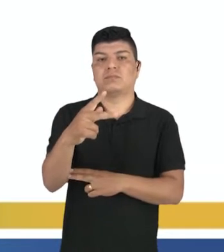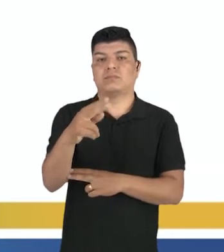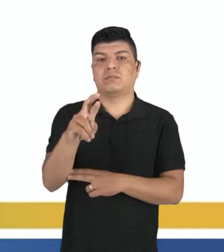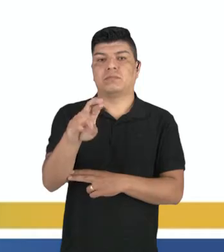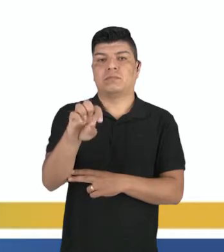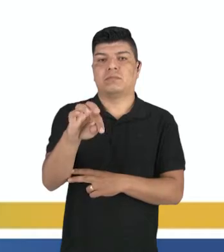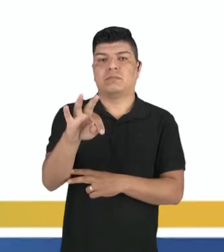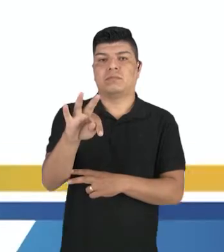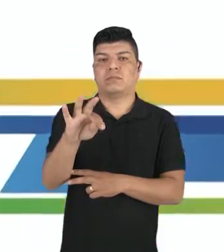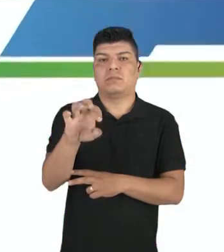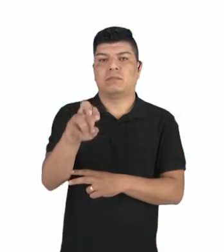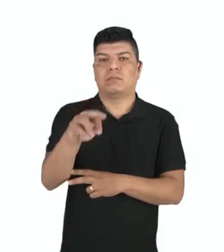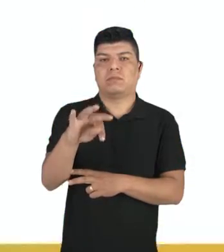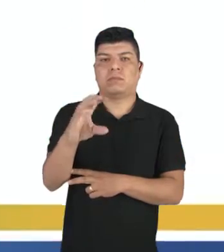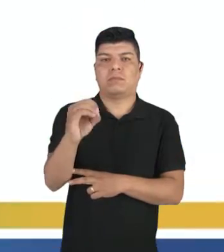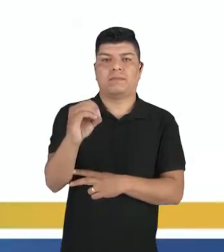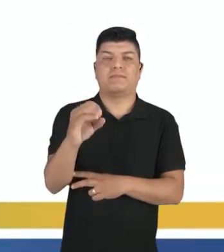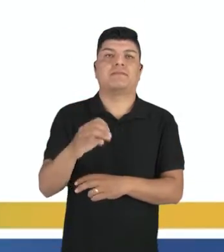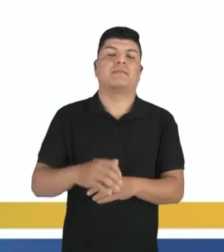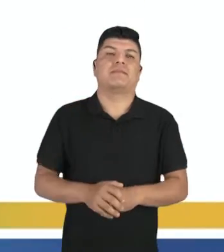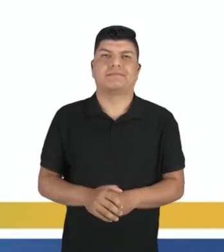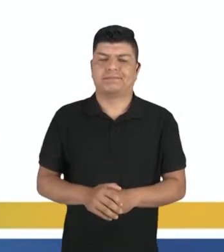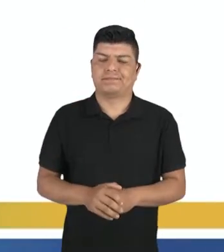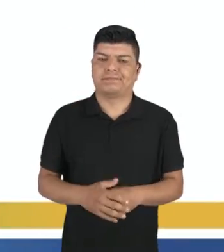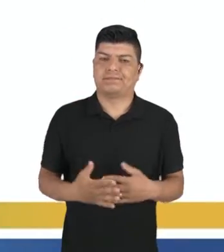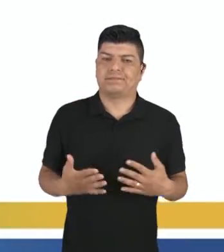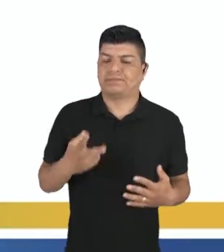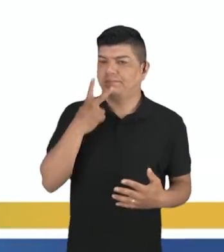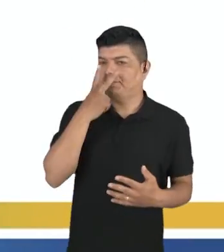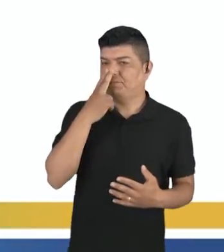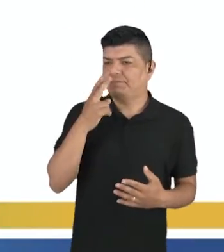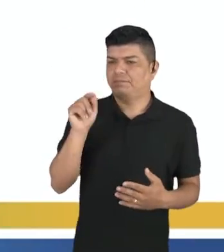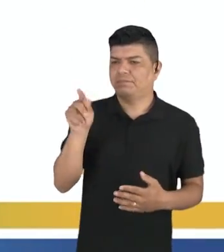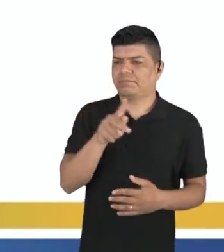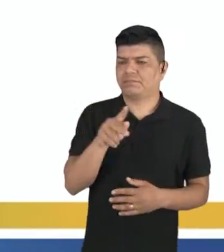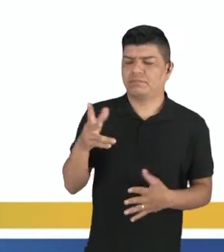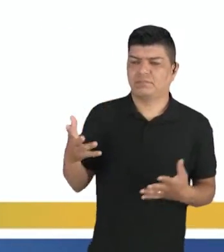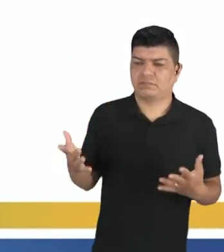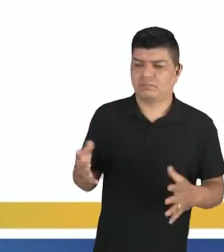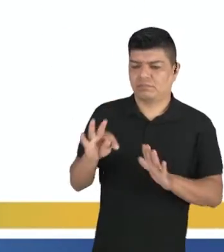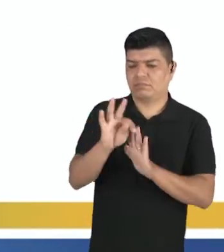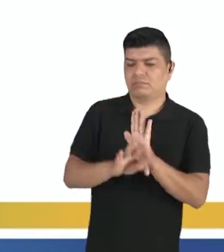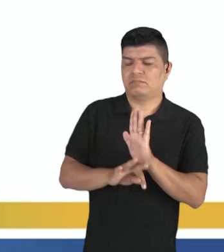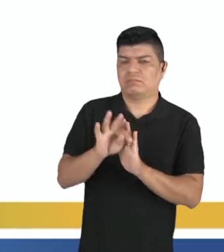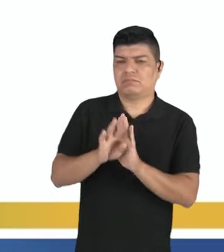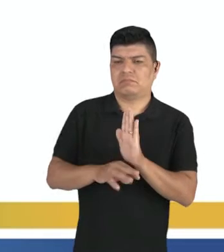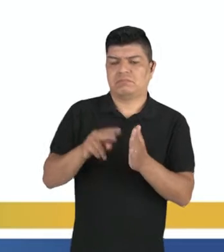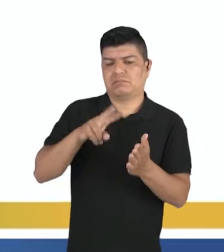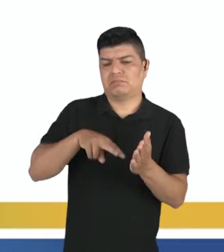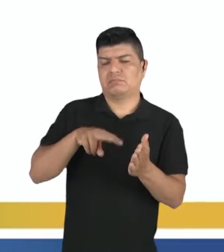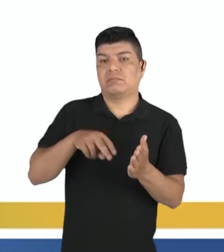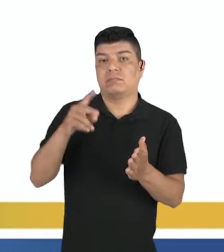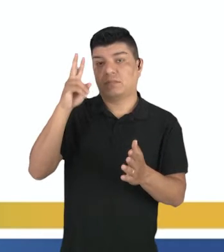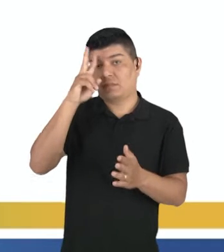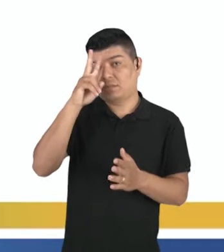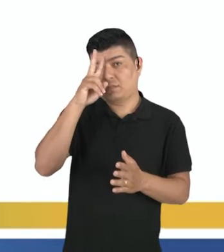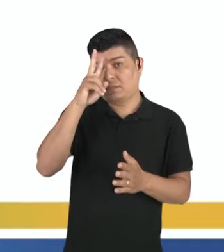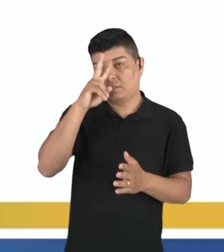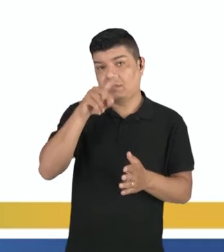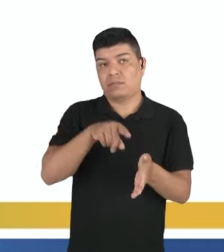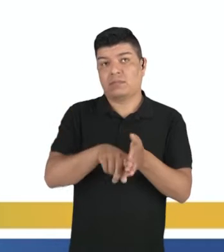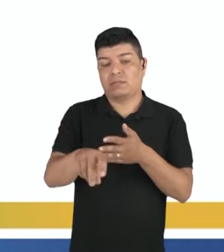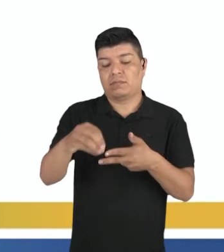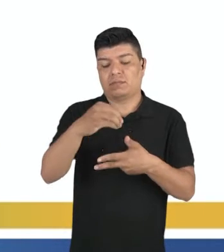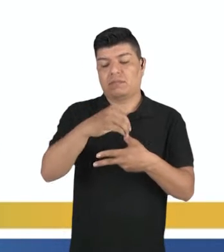ok? Ah, professora, mas daí parece o texto de um livro didático. Lembrando que as questões